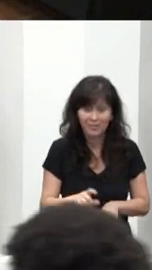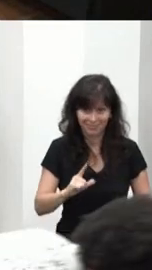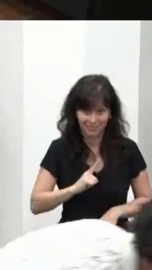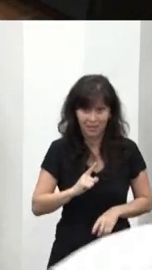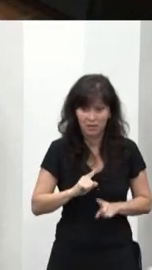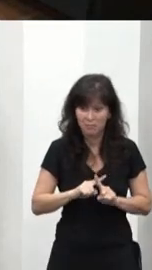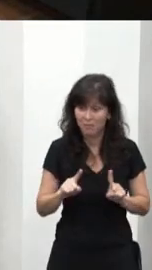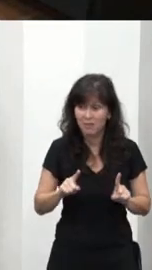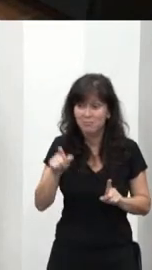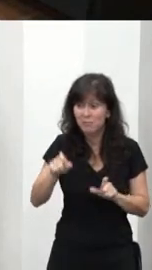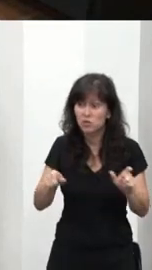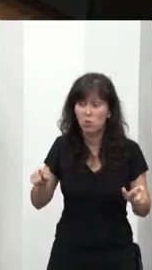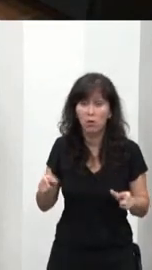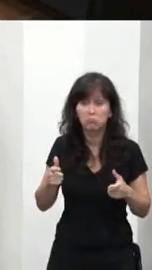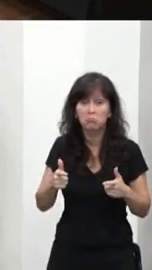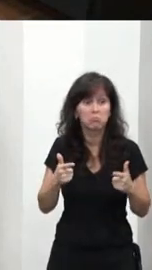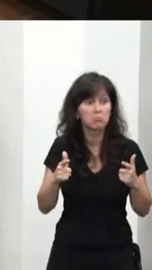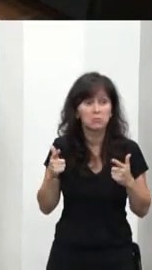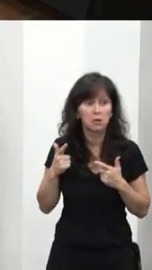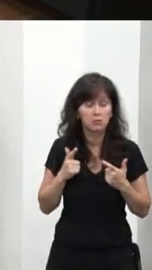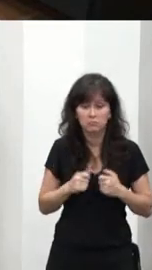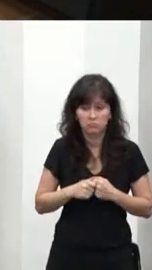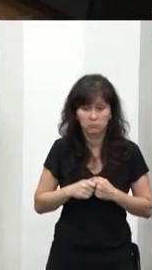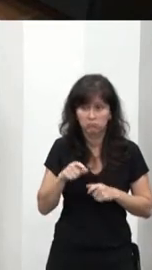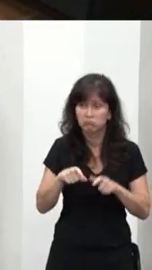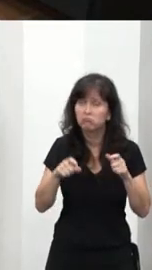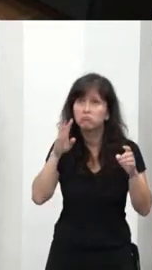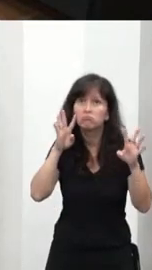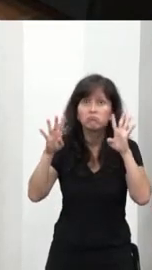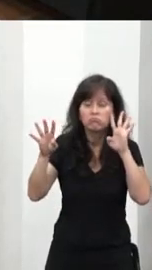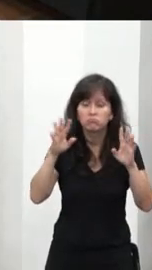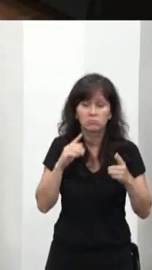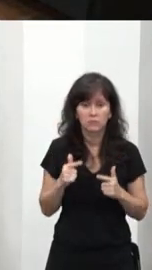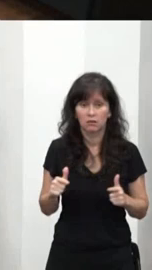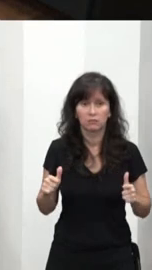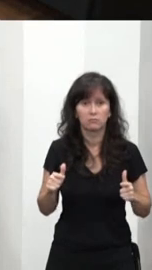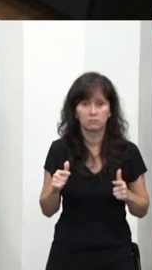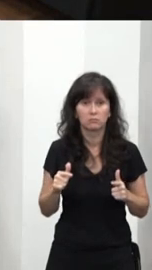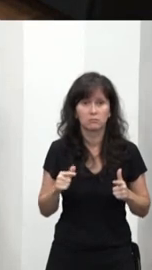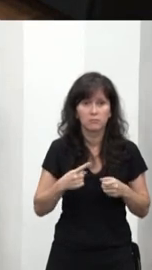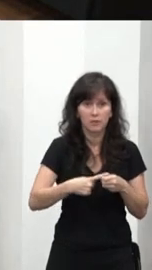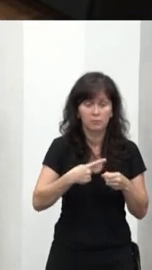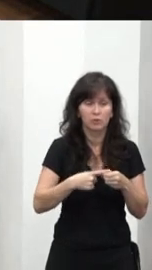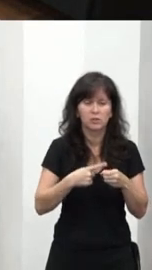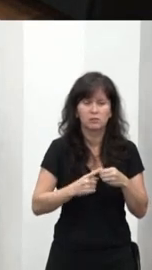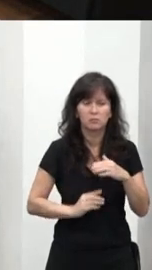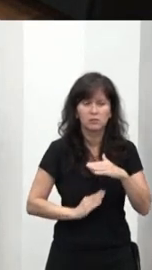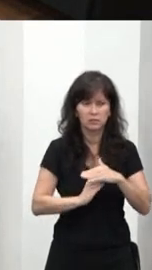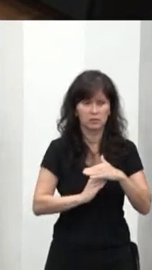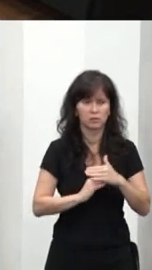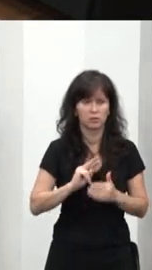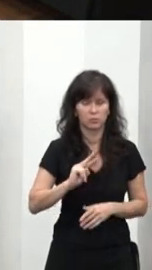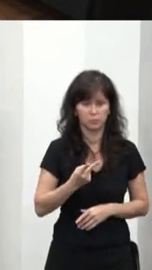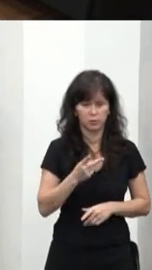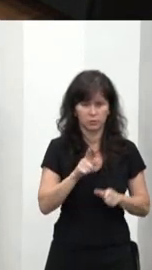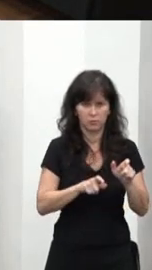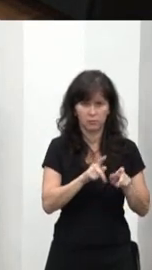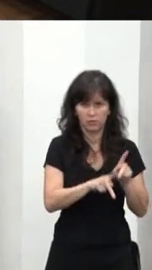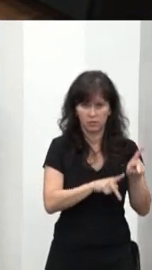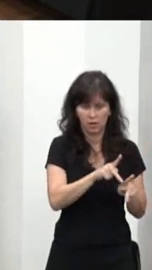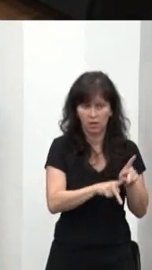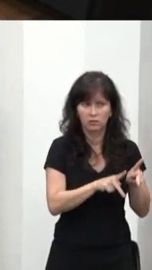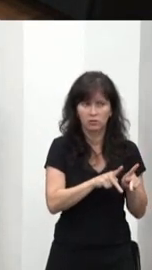pensando Então acho que a gente tem um desafio grande que é os municípios até 2.000 habitantes e dos dois assim que a